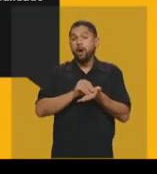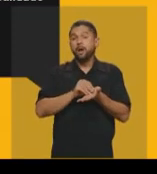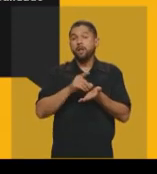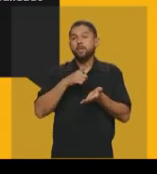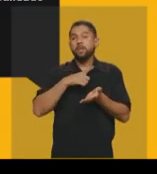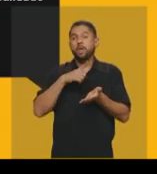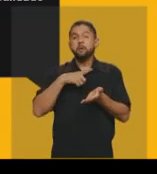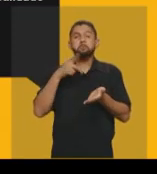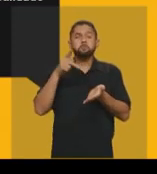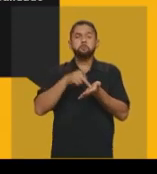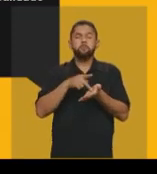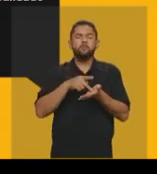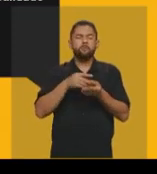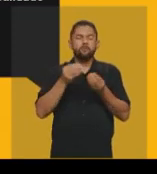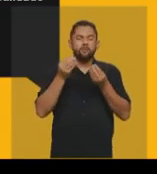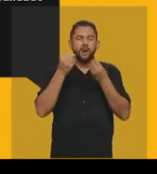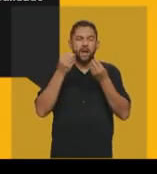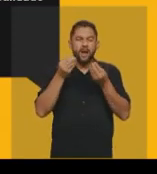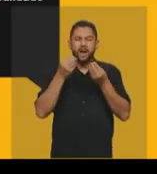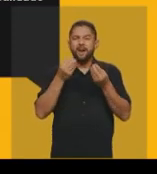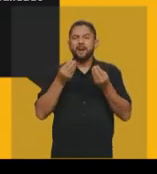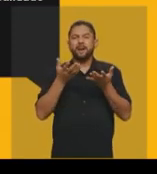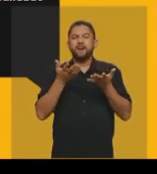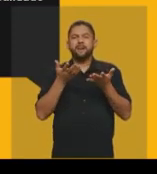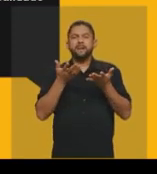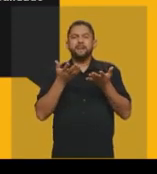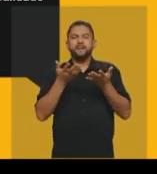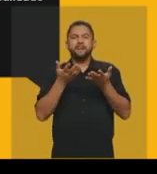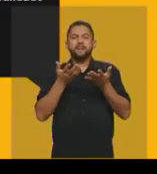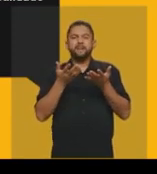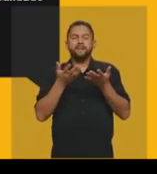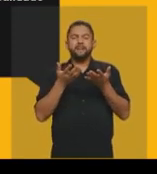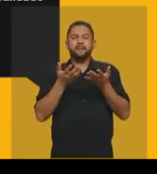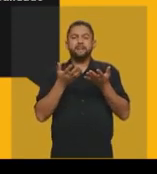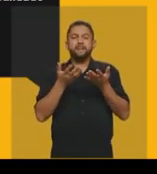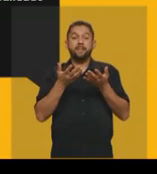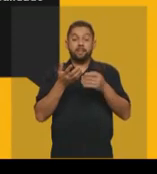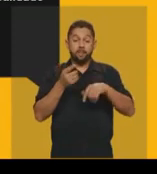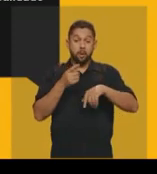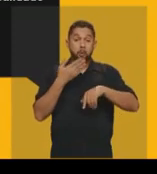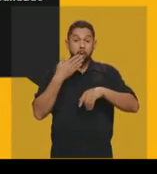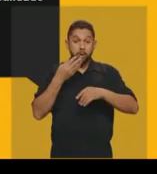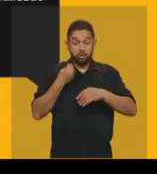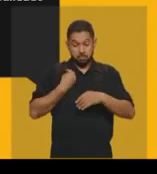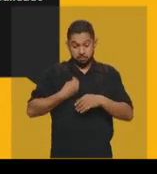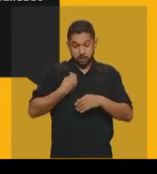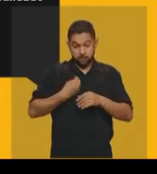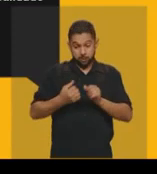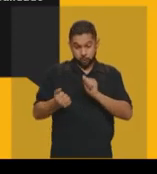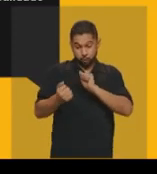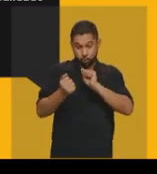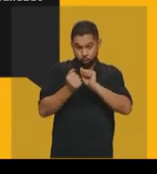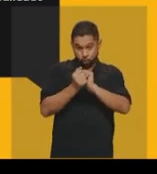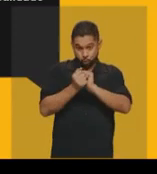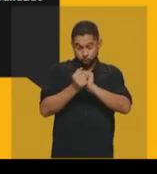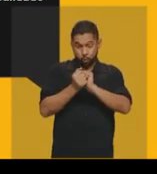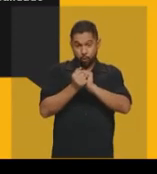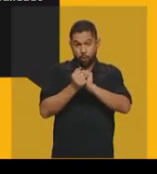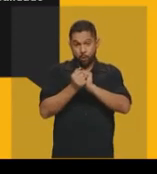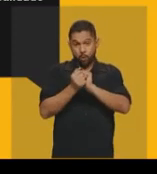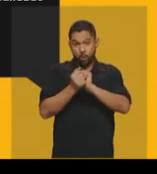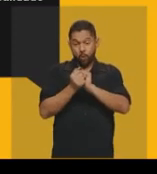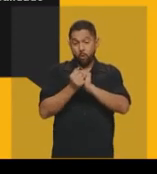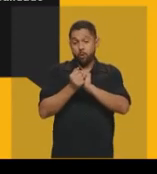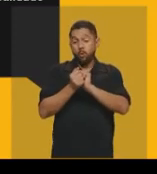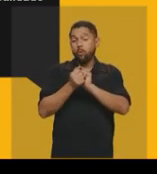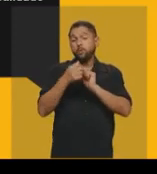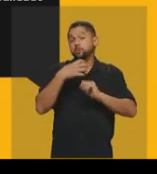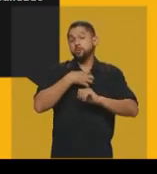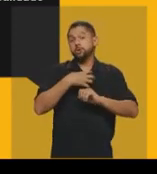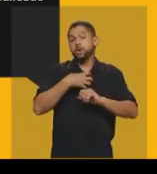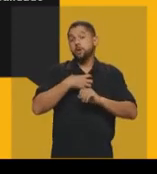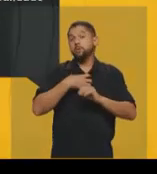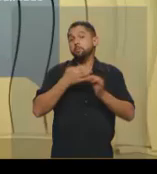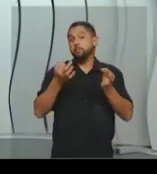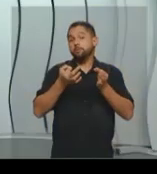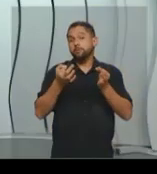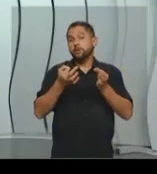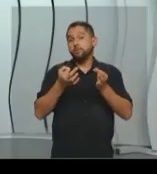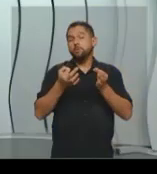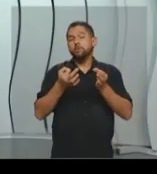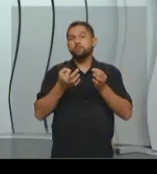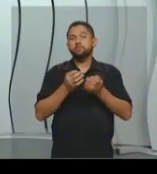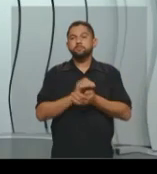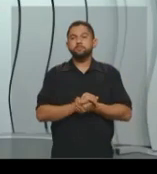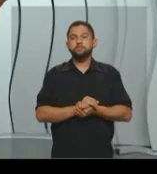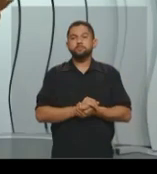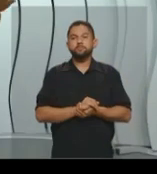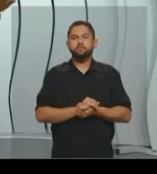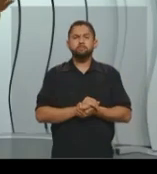fraca, opaca, na medida em que participam das formas perfeitas no mundo inteligível. Então, para Platão, observe, o que